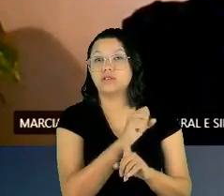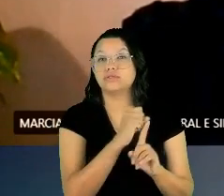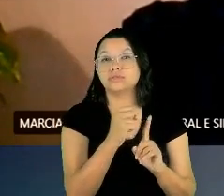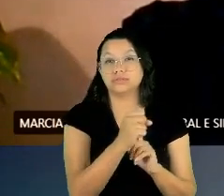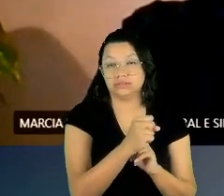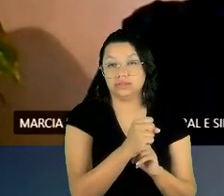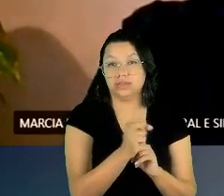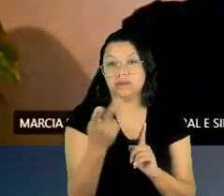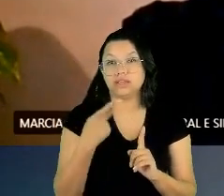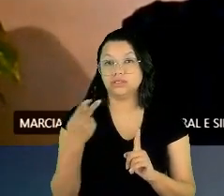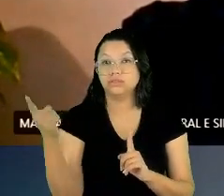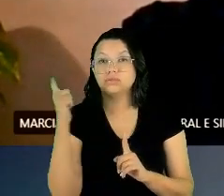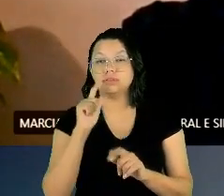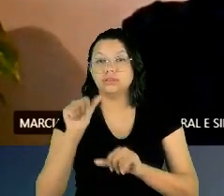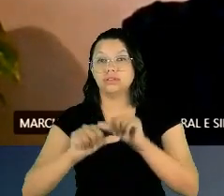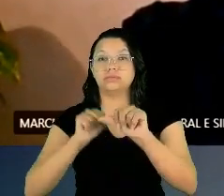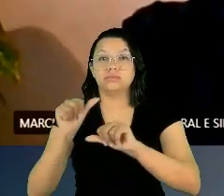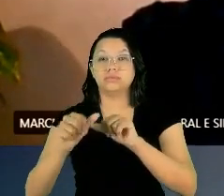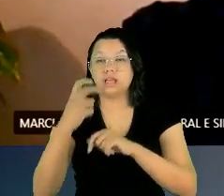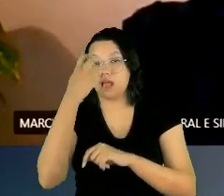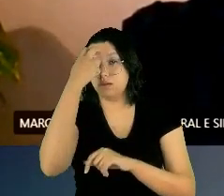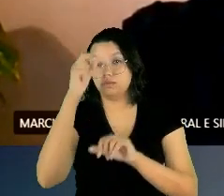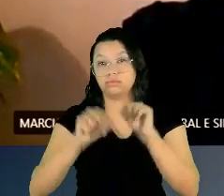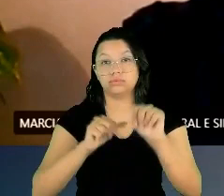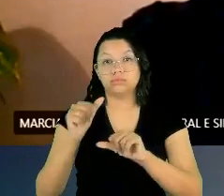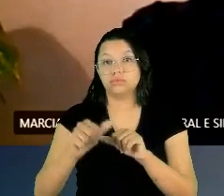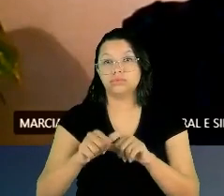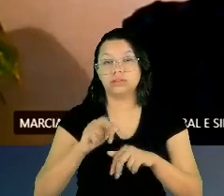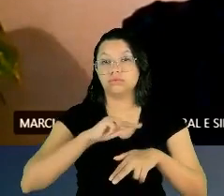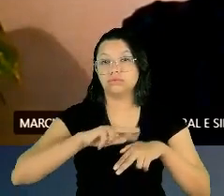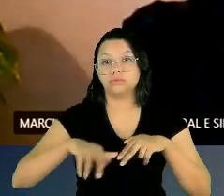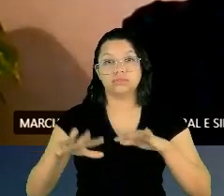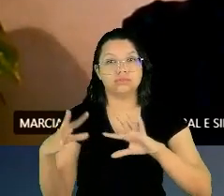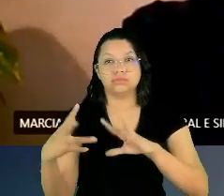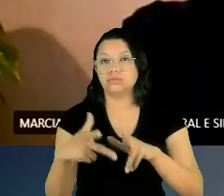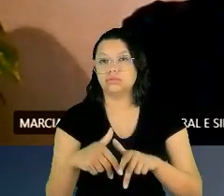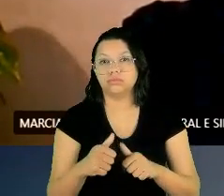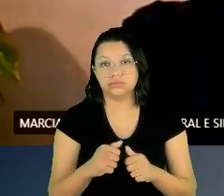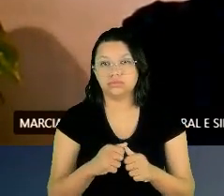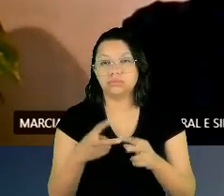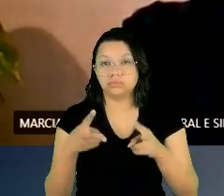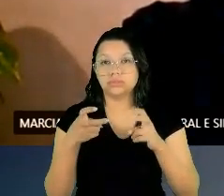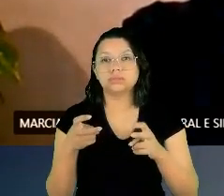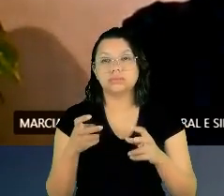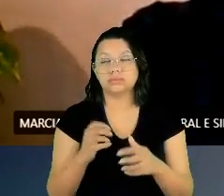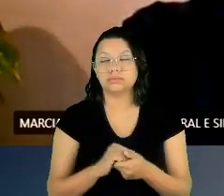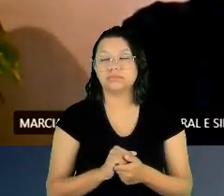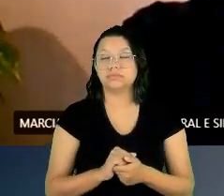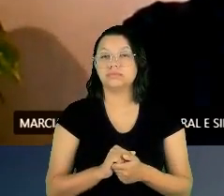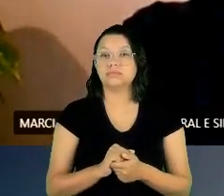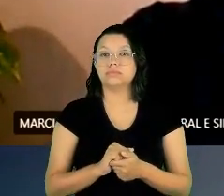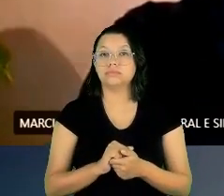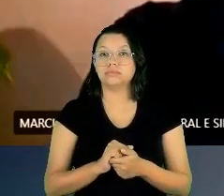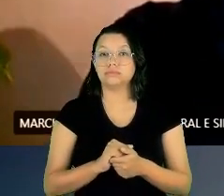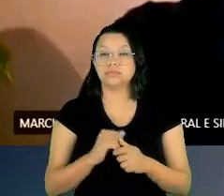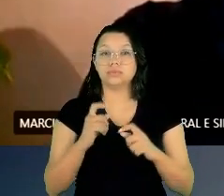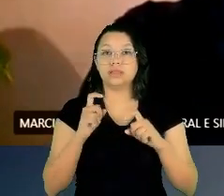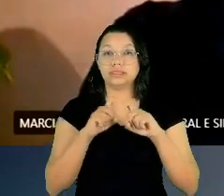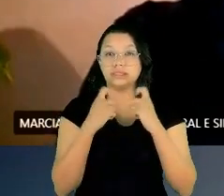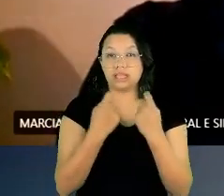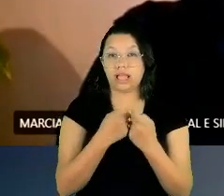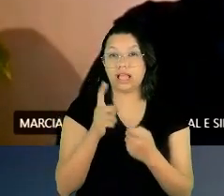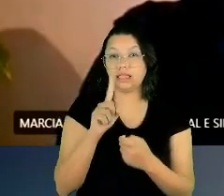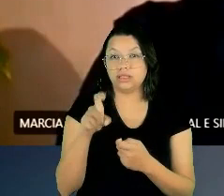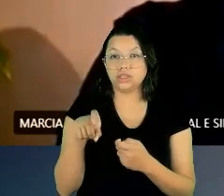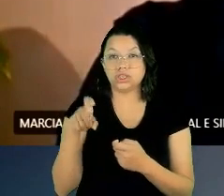fosse exclusiva ao social, a gente conseguiria, mudando a cultura, mudar o gênero de todo mundo. A identidade de gênero, né, de todo mundo.